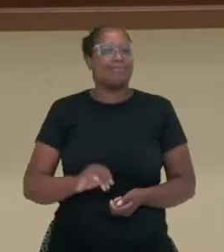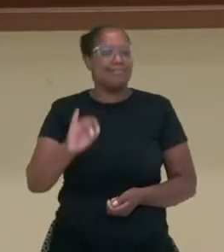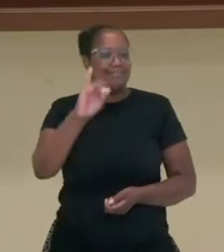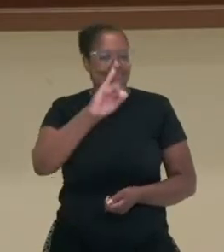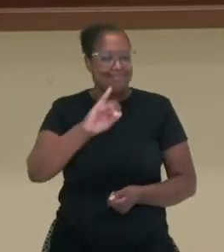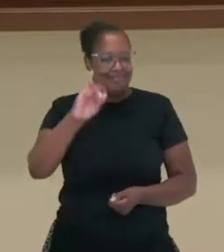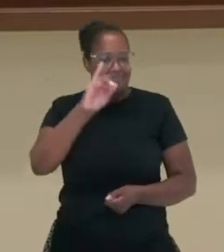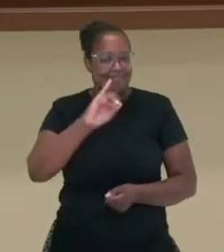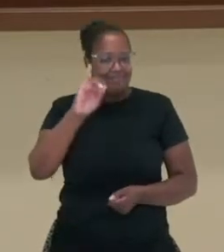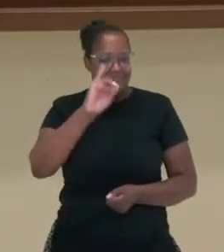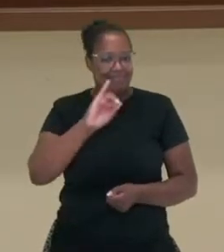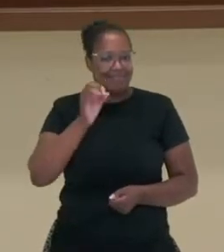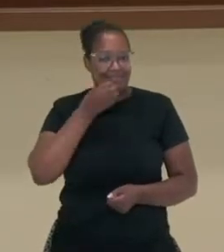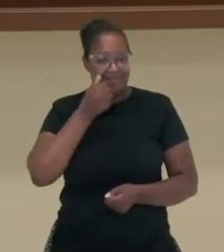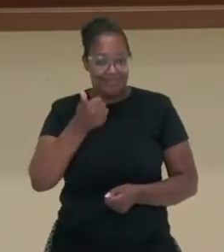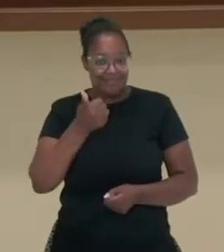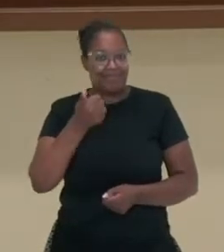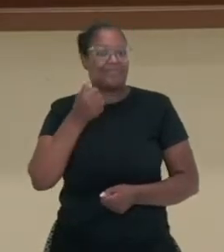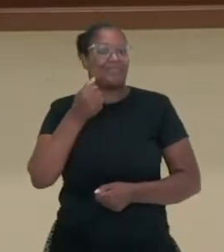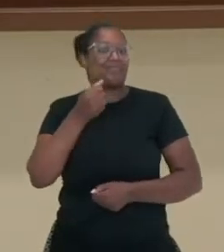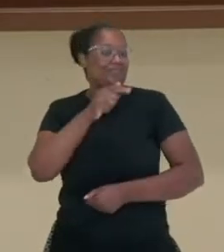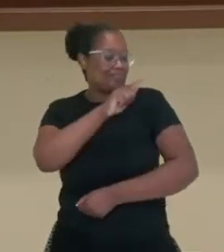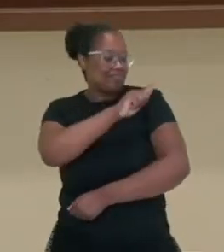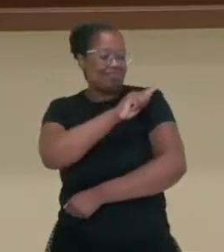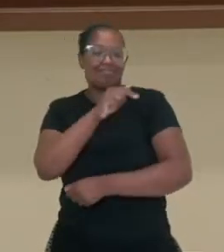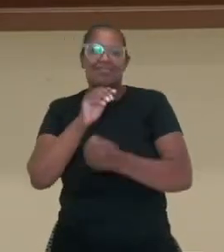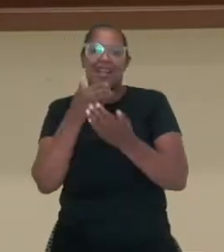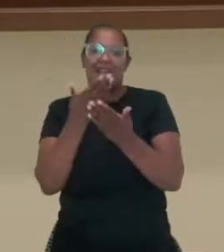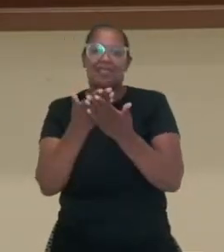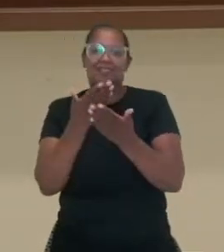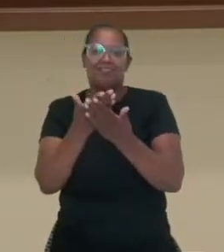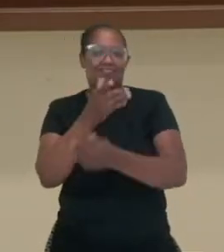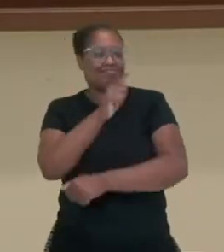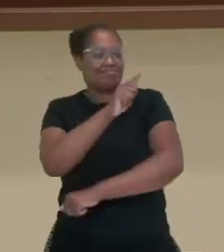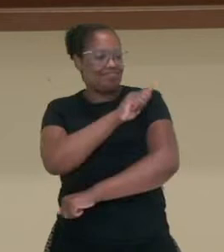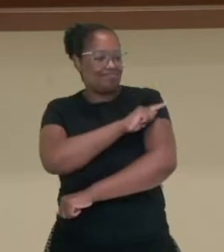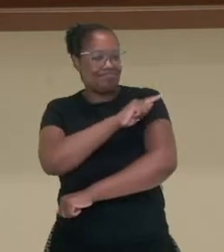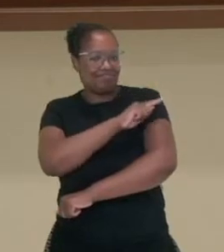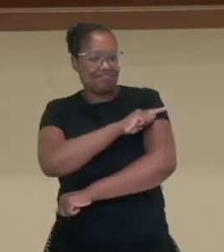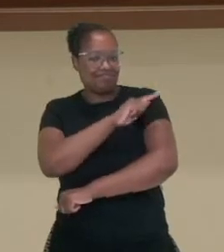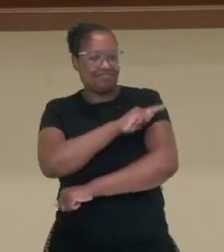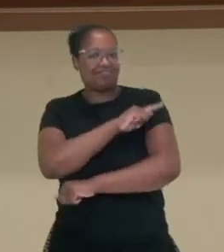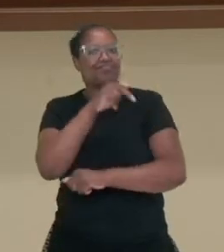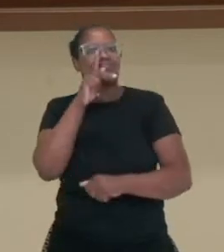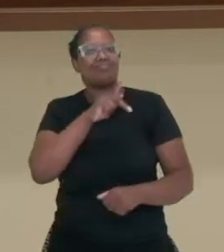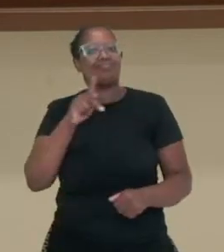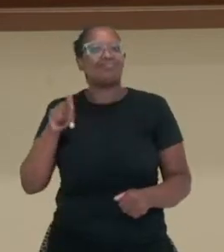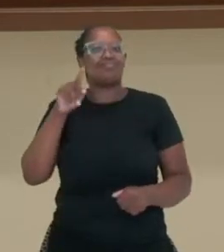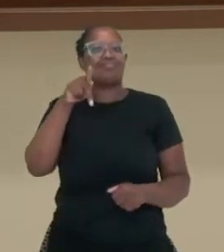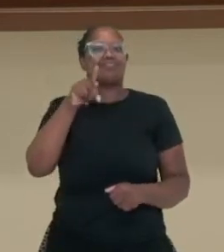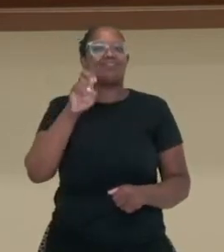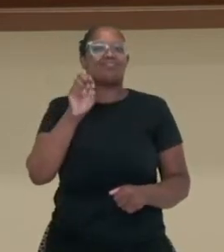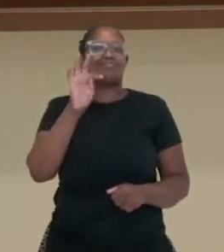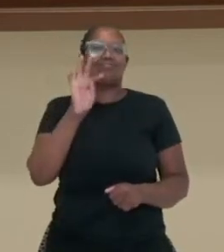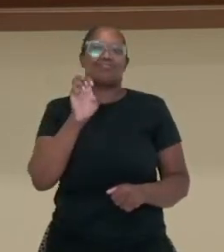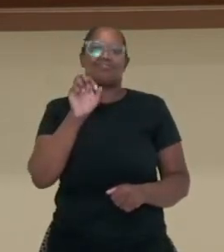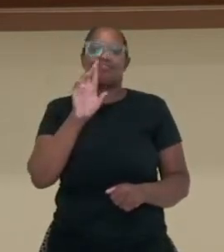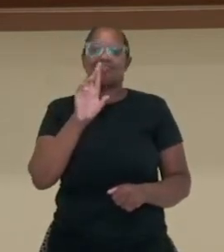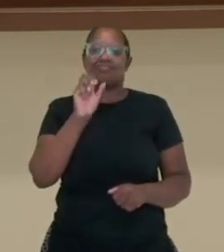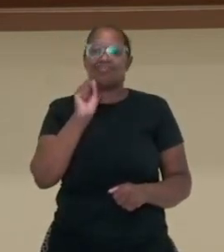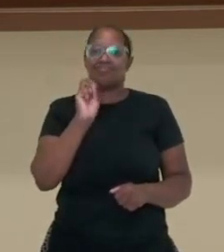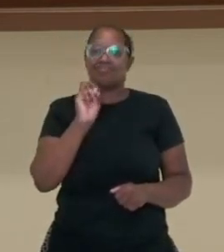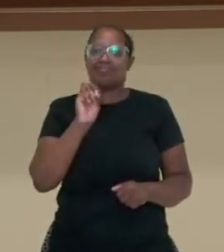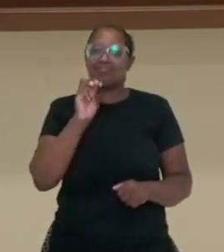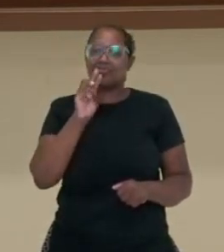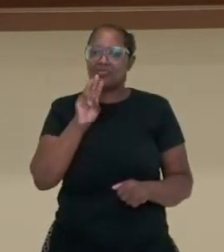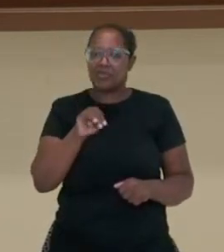Olá, pessoal do 7º ano. Aqui é o professor Peterson da disciplina de Educação Física. E a minha conversa com vocês, eu